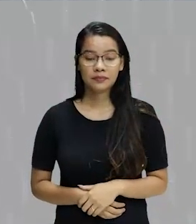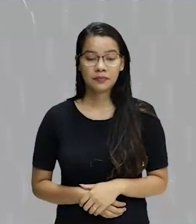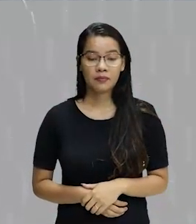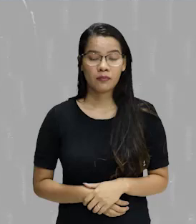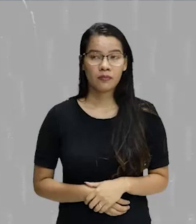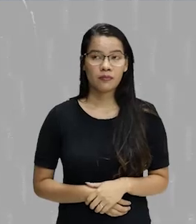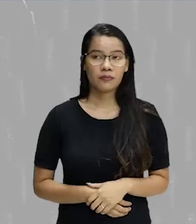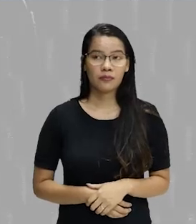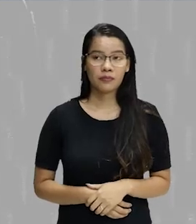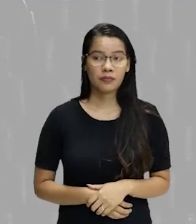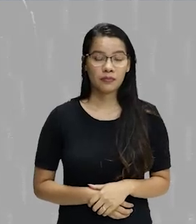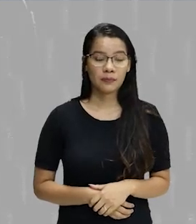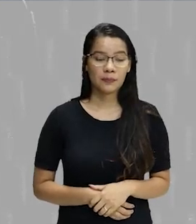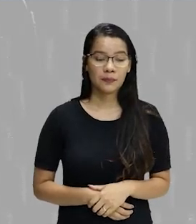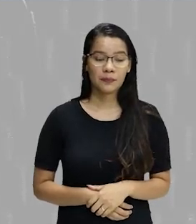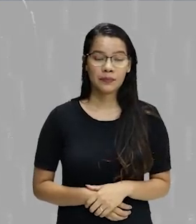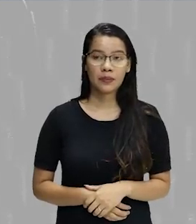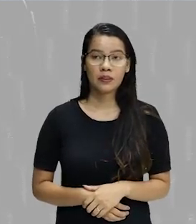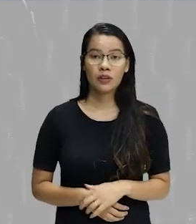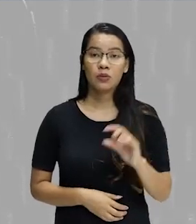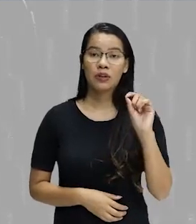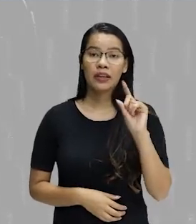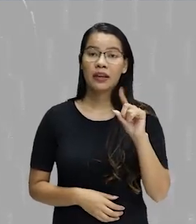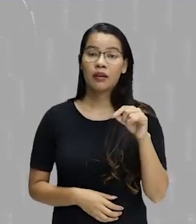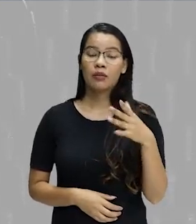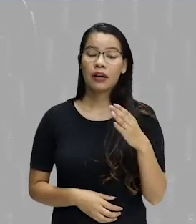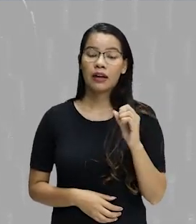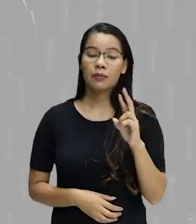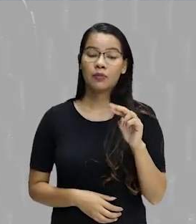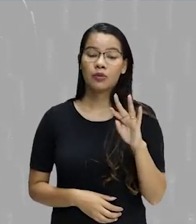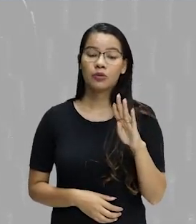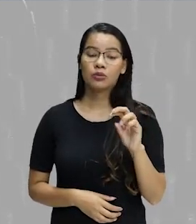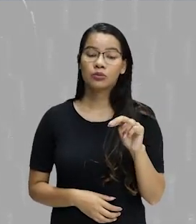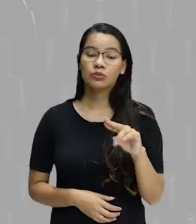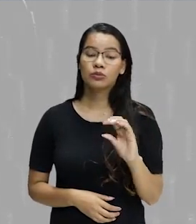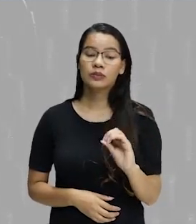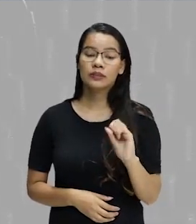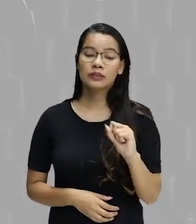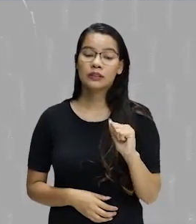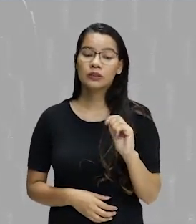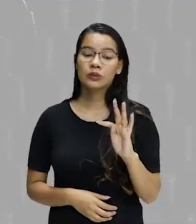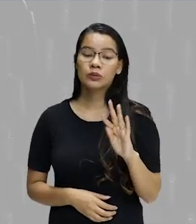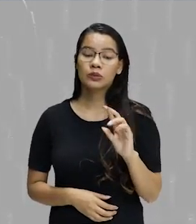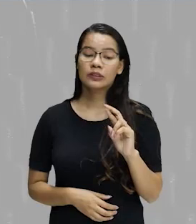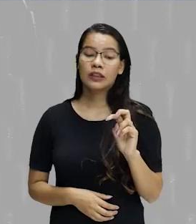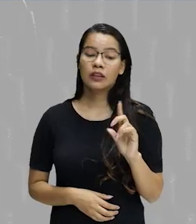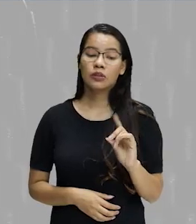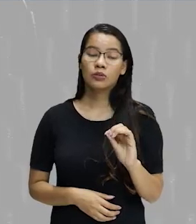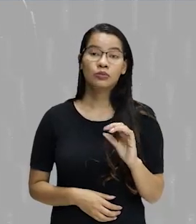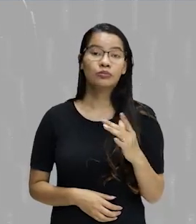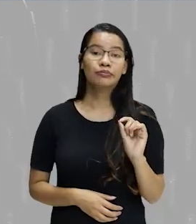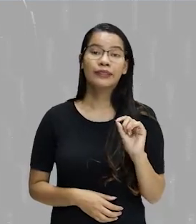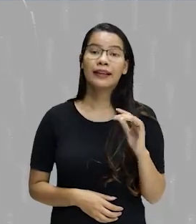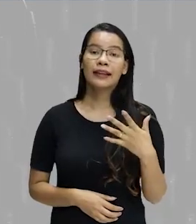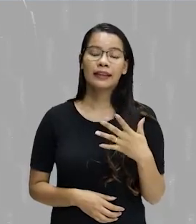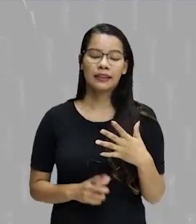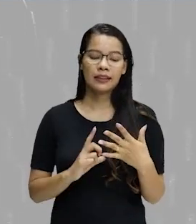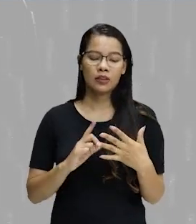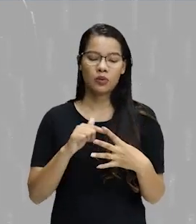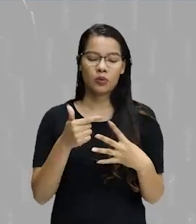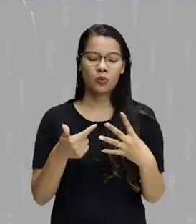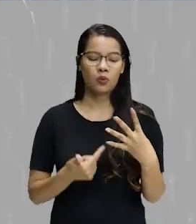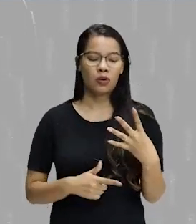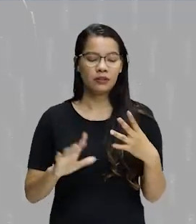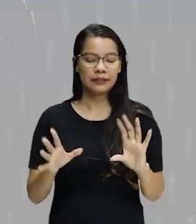a um carbono saturado. E o que é um carbono saturado, turma? Carbono que executa 4 ligações simples. Eu trouxe aqui na